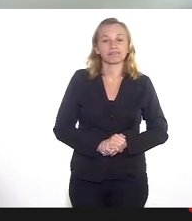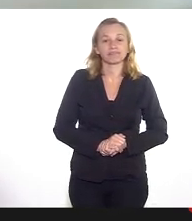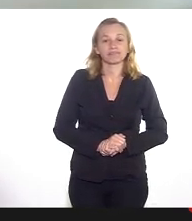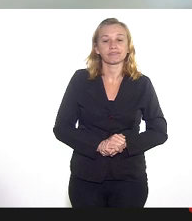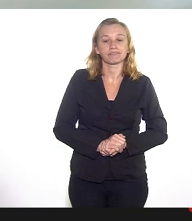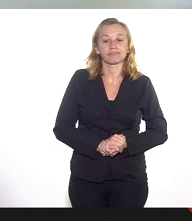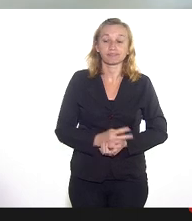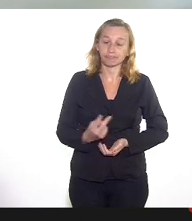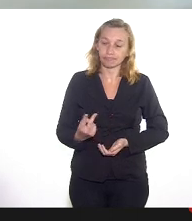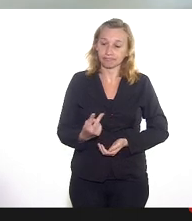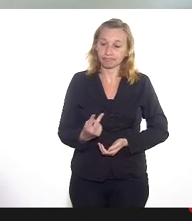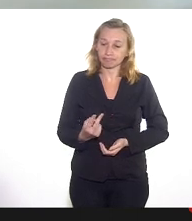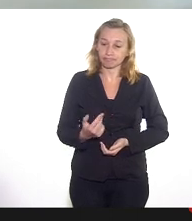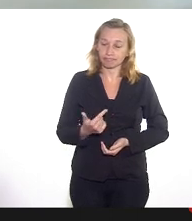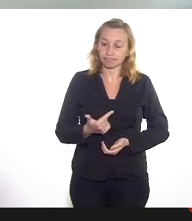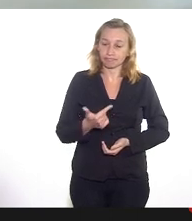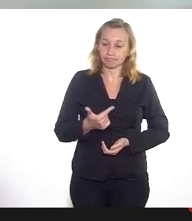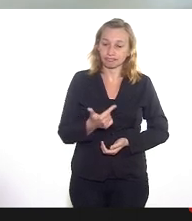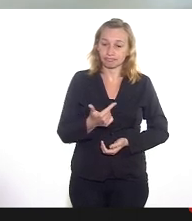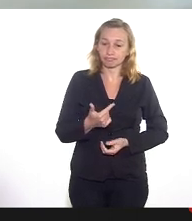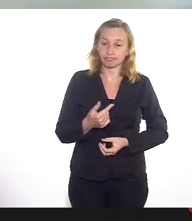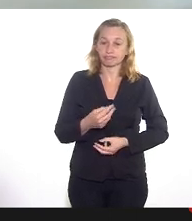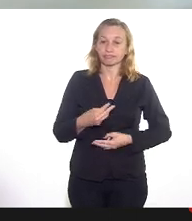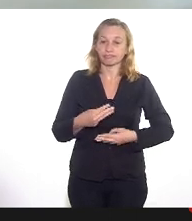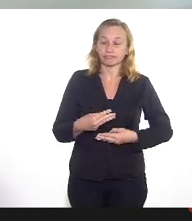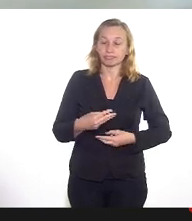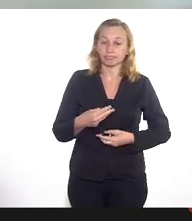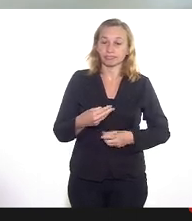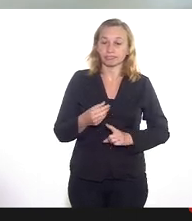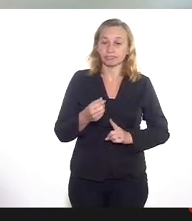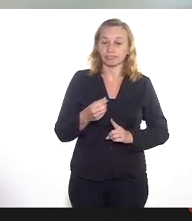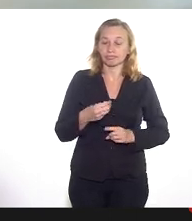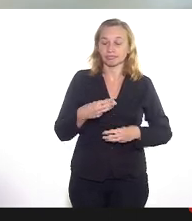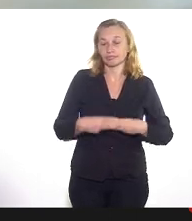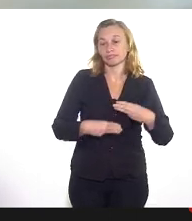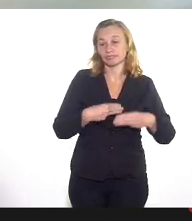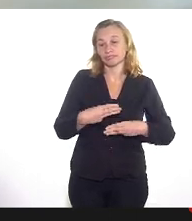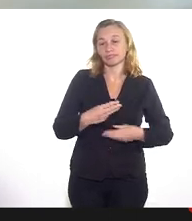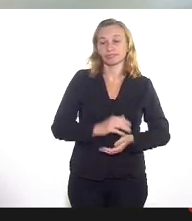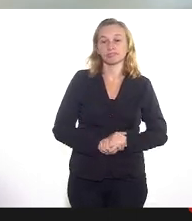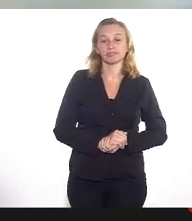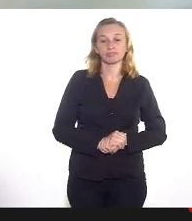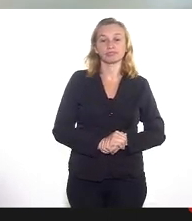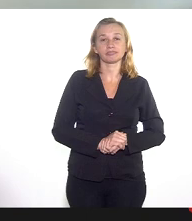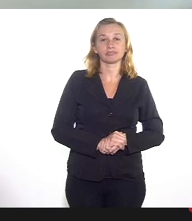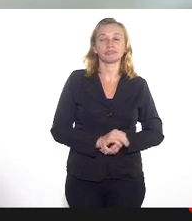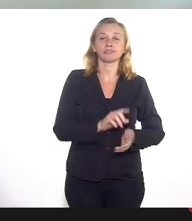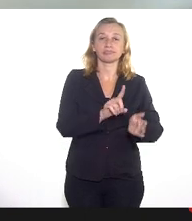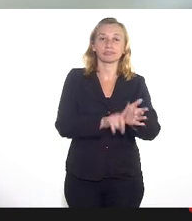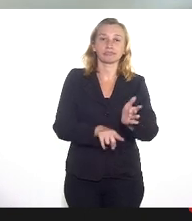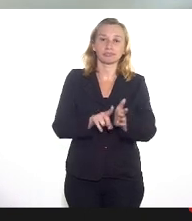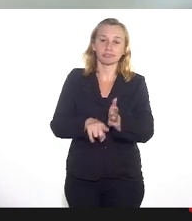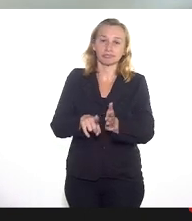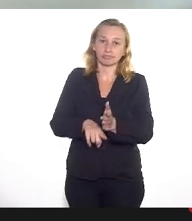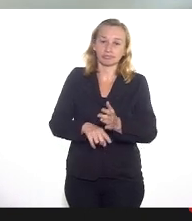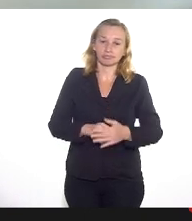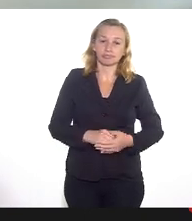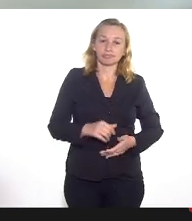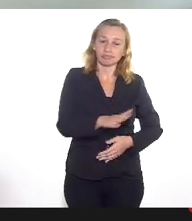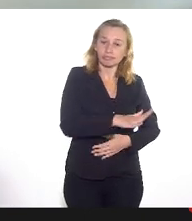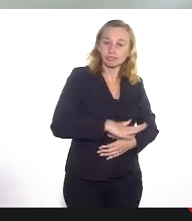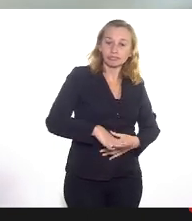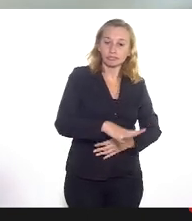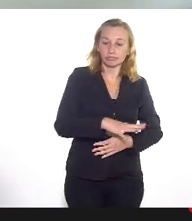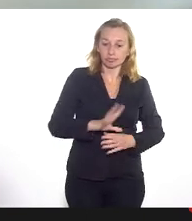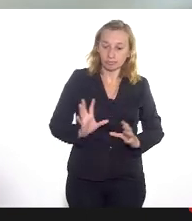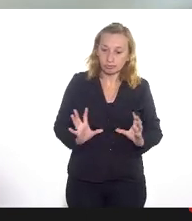dos dois trimestres subsequentes. E esse abatimento ter sido de um campo